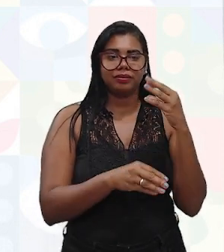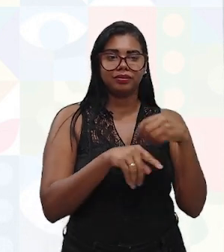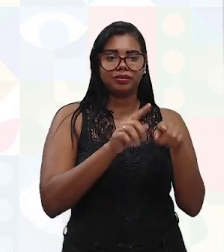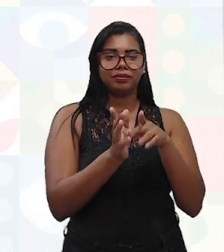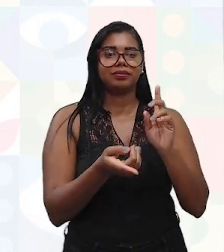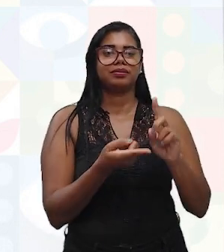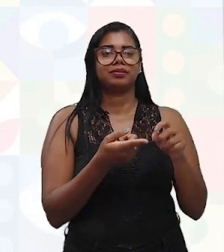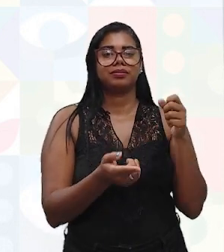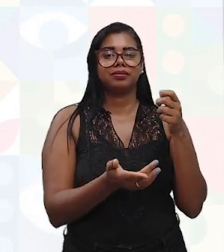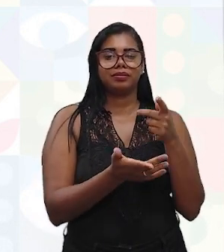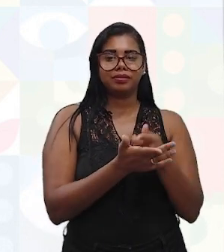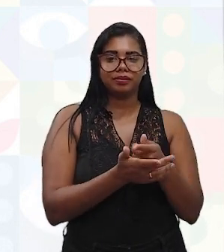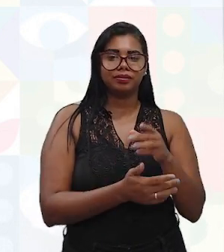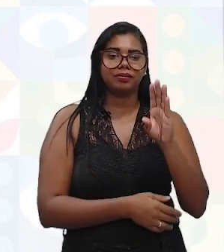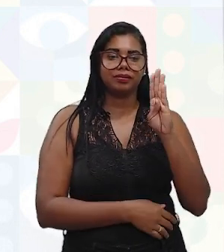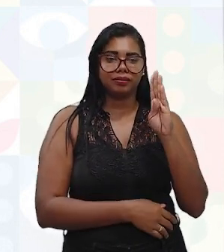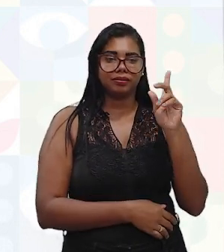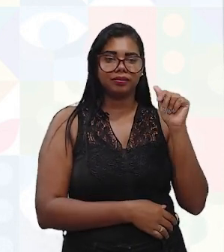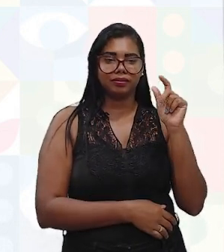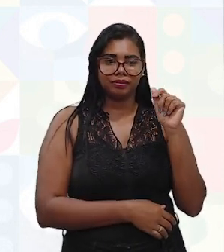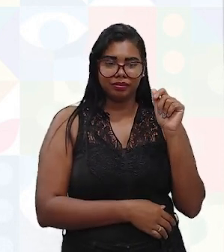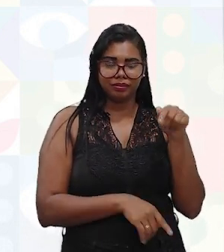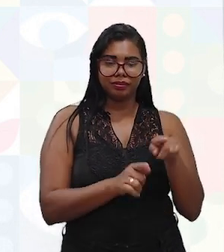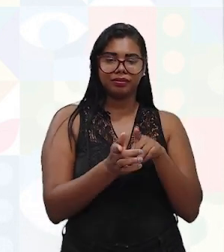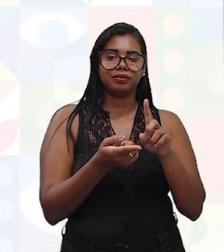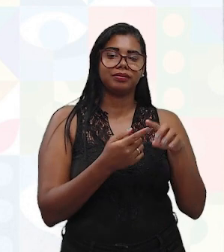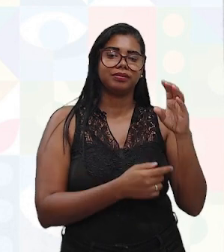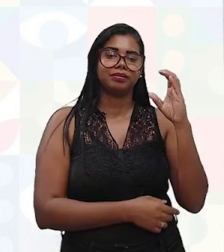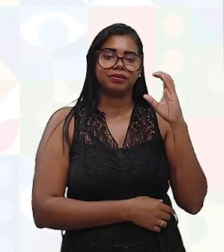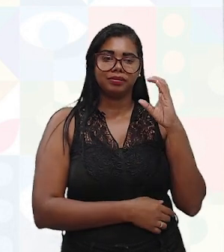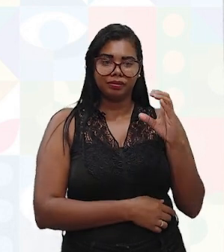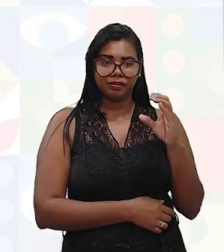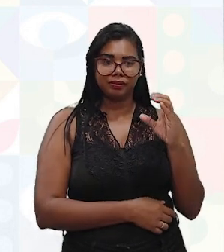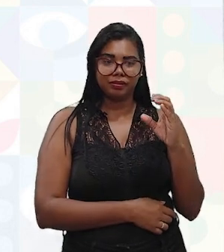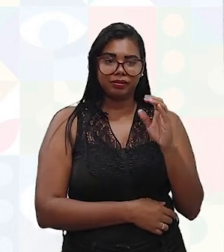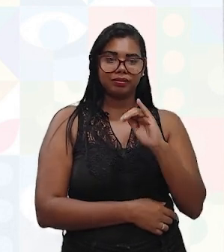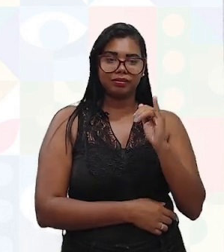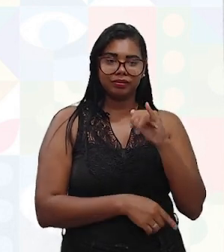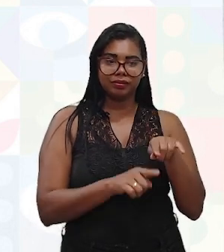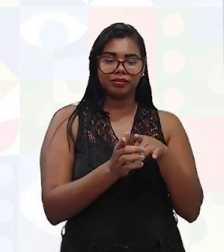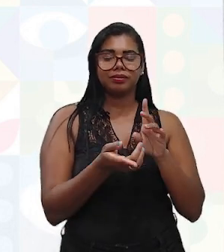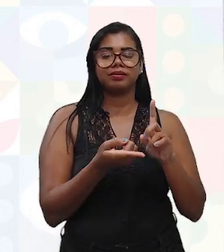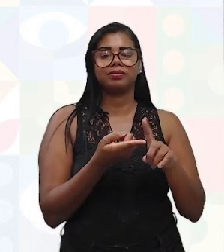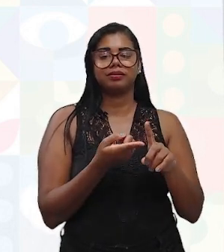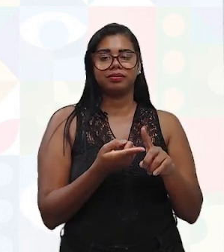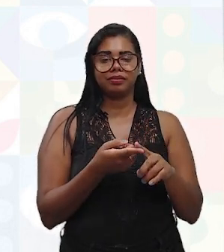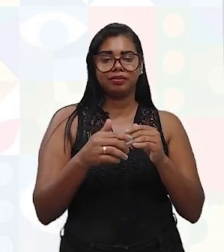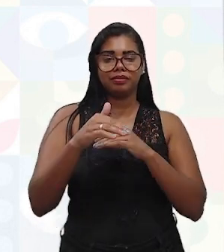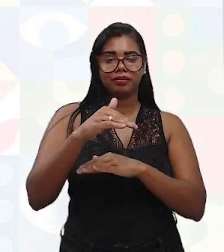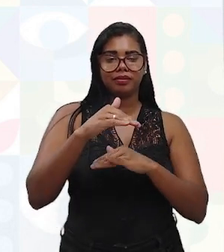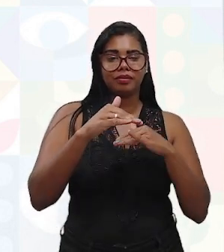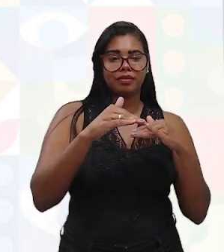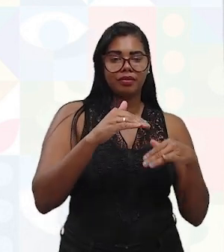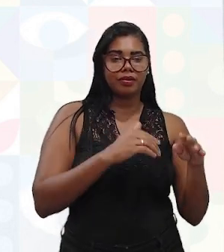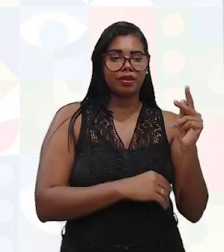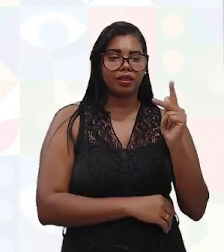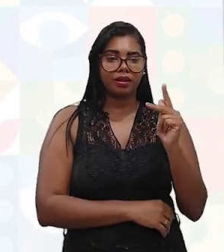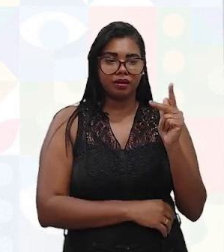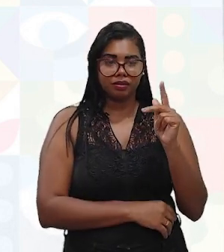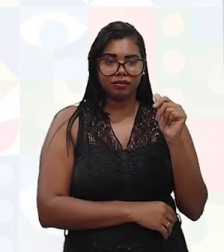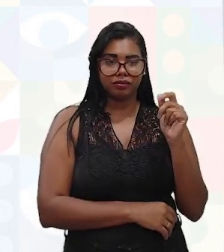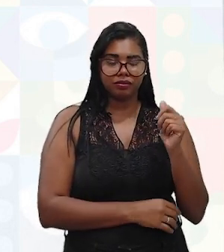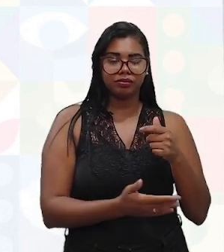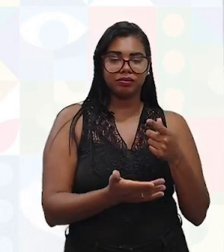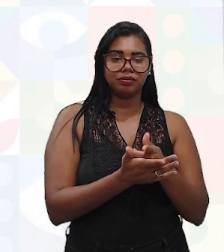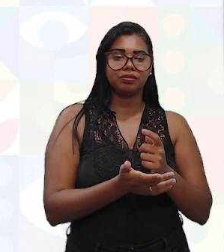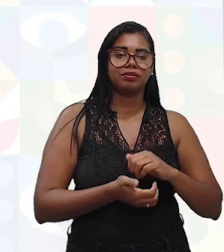compra, B é o custo do pedido, C é o consumo do item, I é o custo de armazenagem e P é o preço unitário da